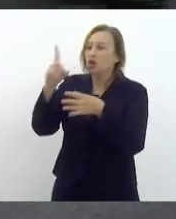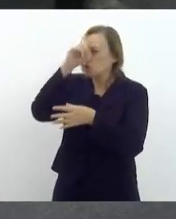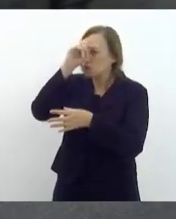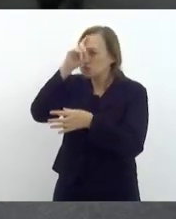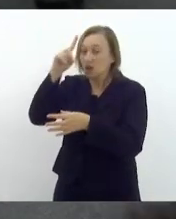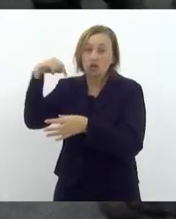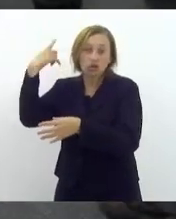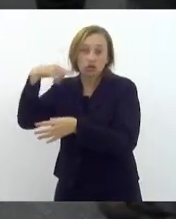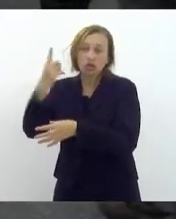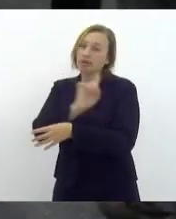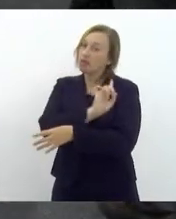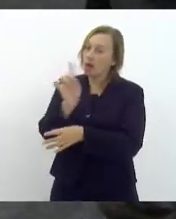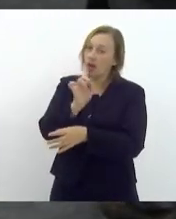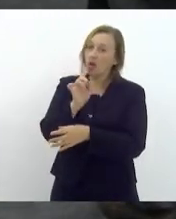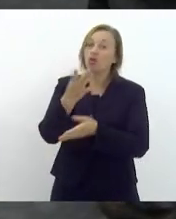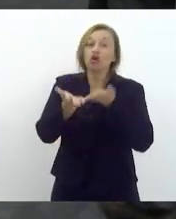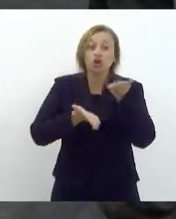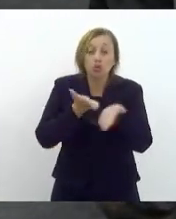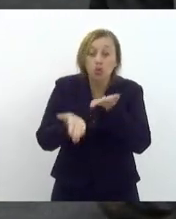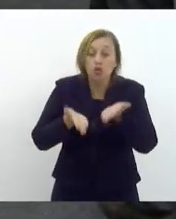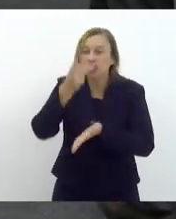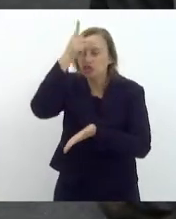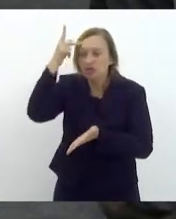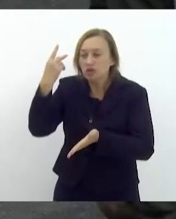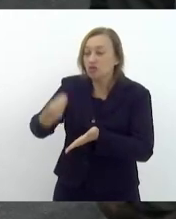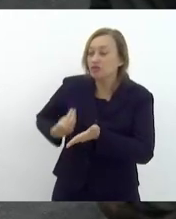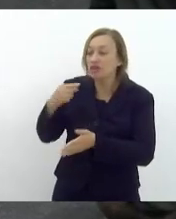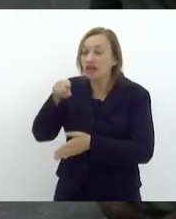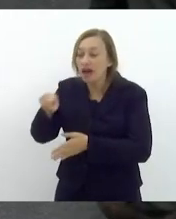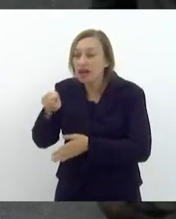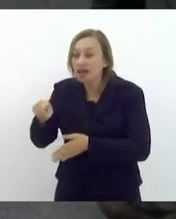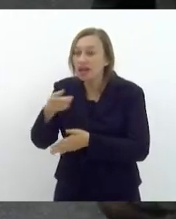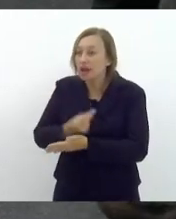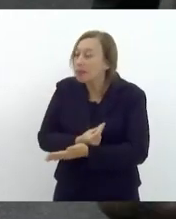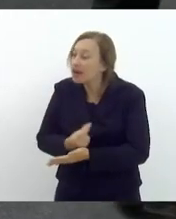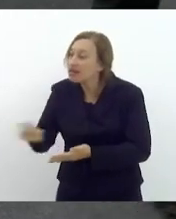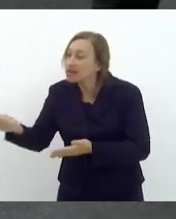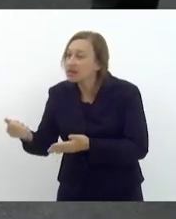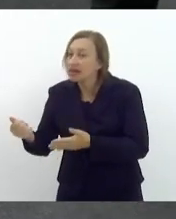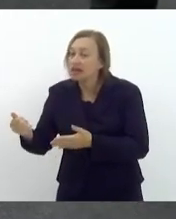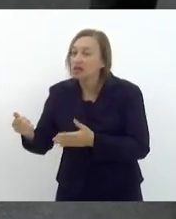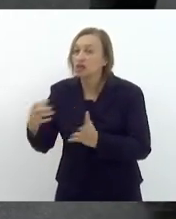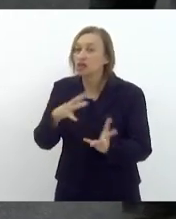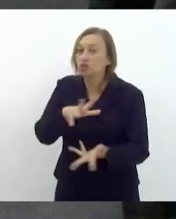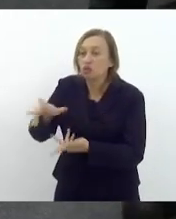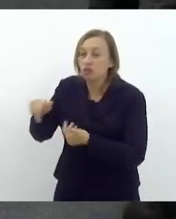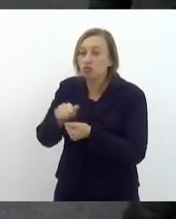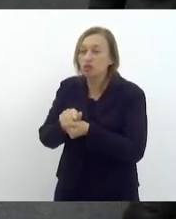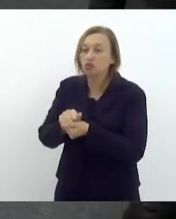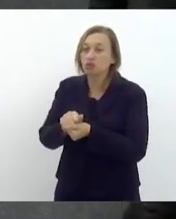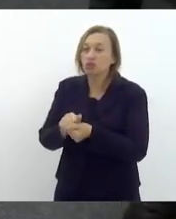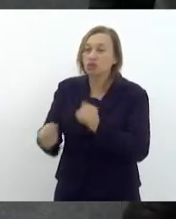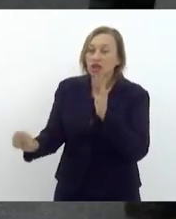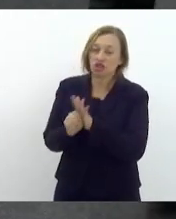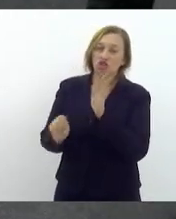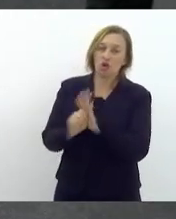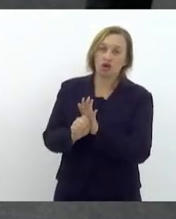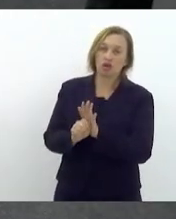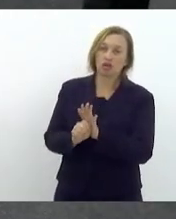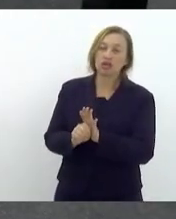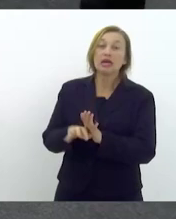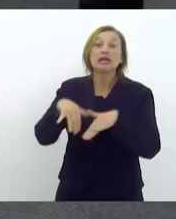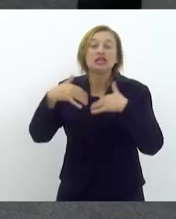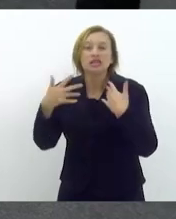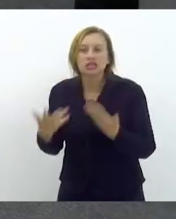as pessoas que estão ali para sair do mundo maldito das drogas então